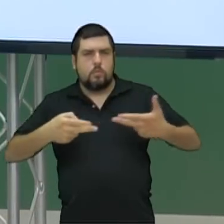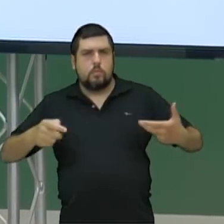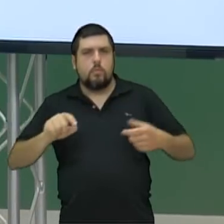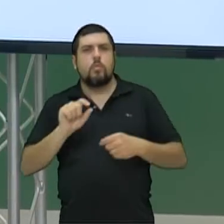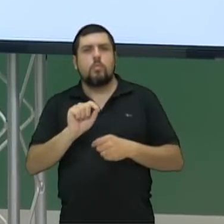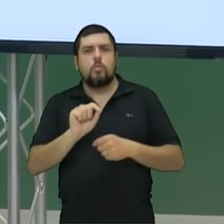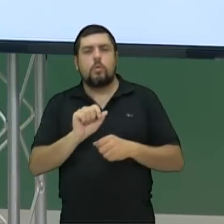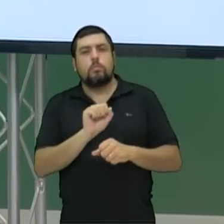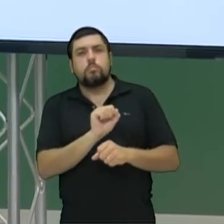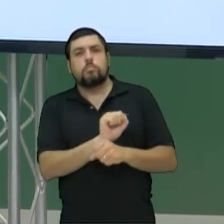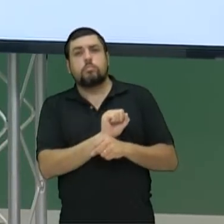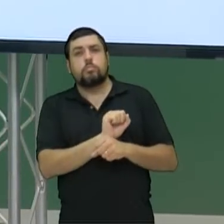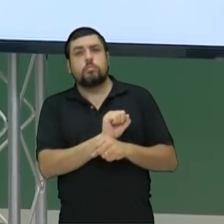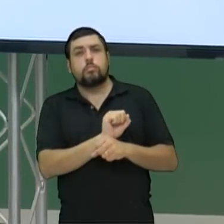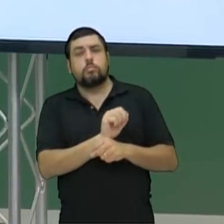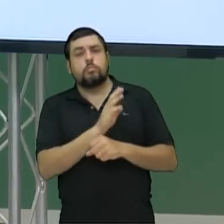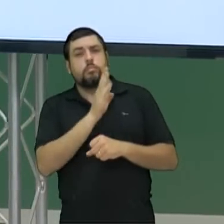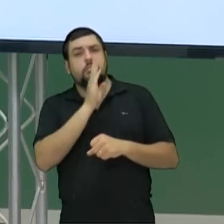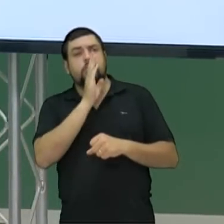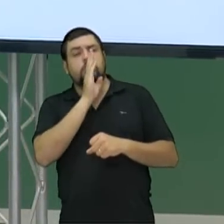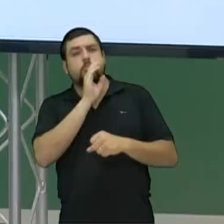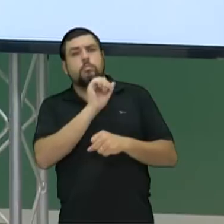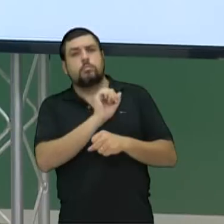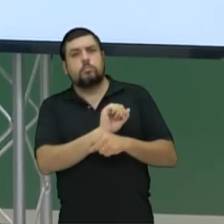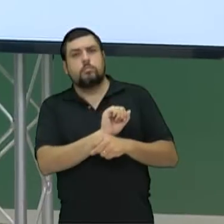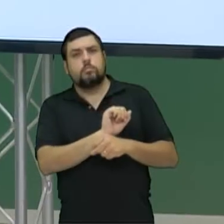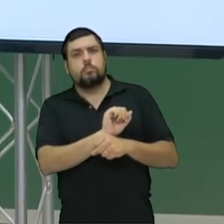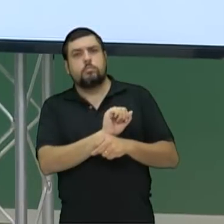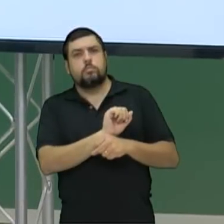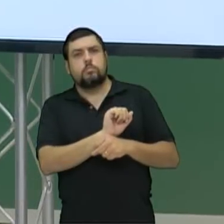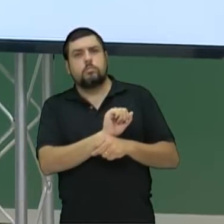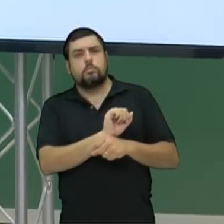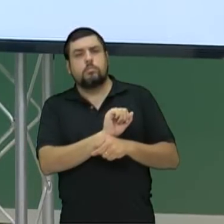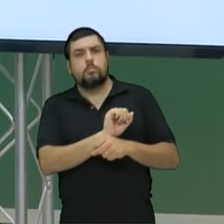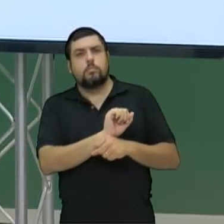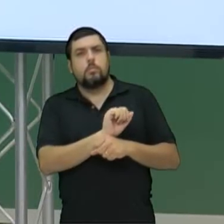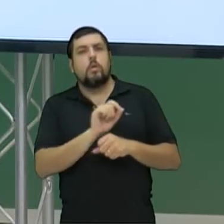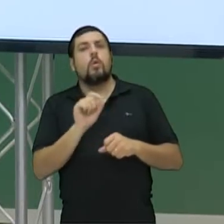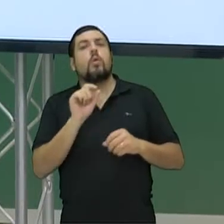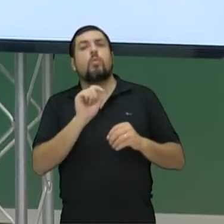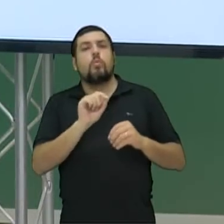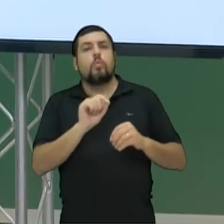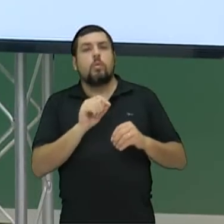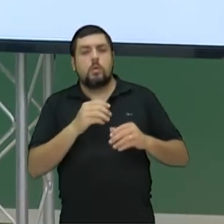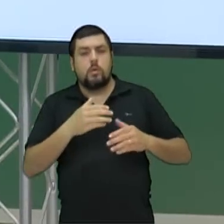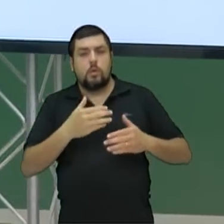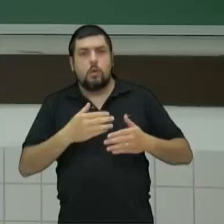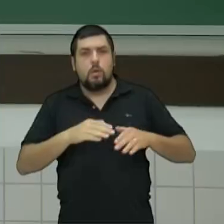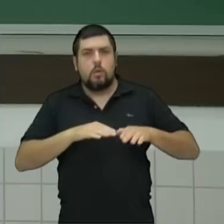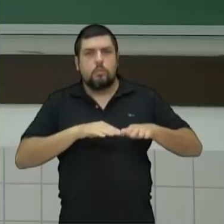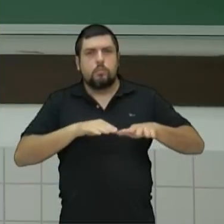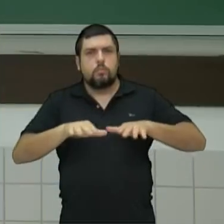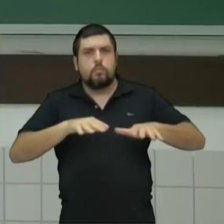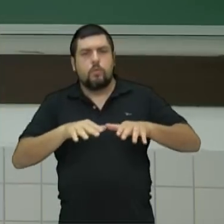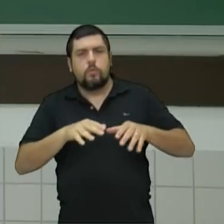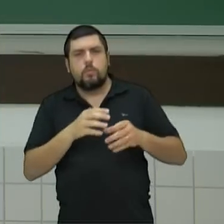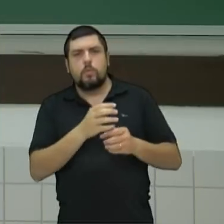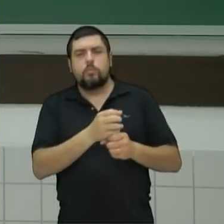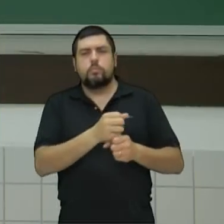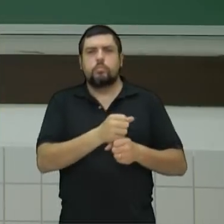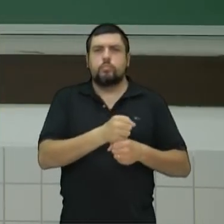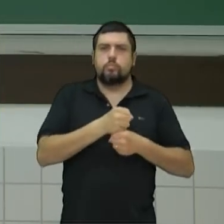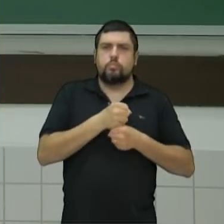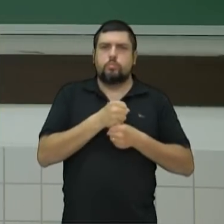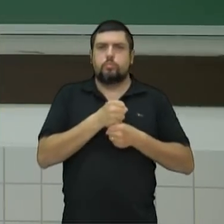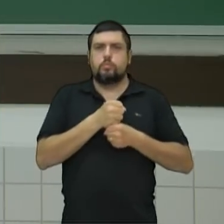repouso, certo? Respeitando aquele princípio de conservação da quantidade de movimento, beleza? Então, nós temos o princípio